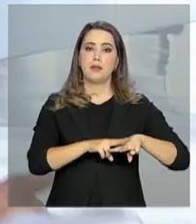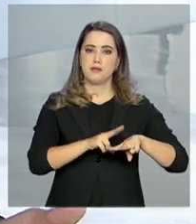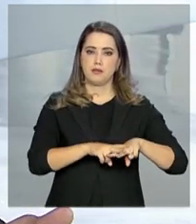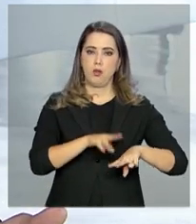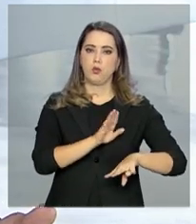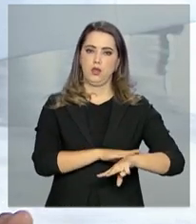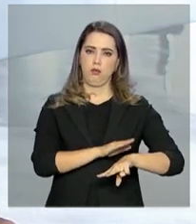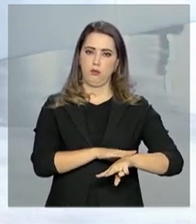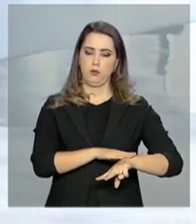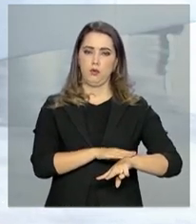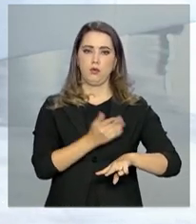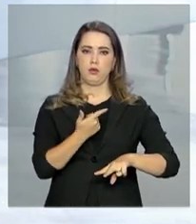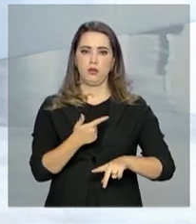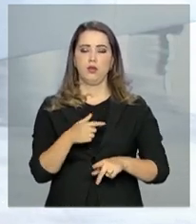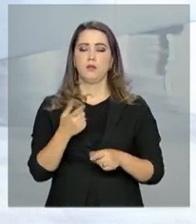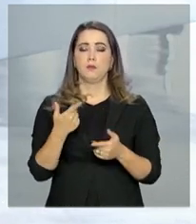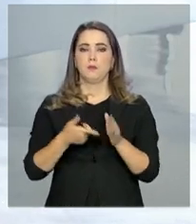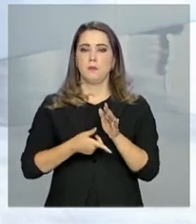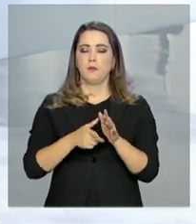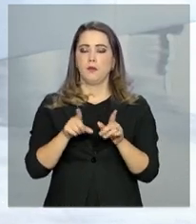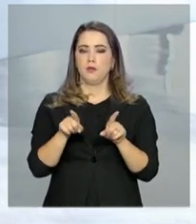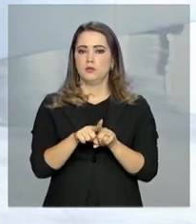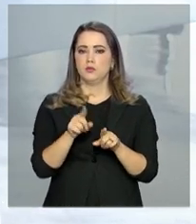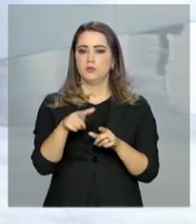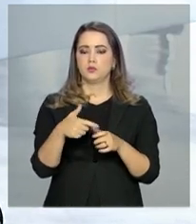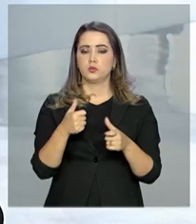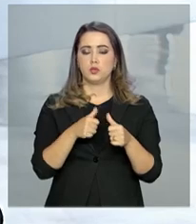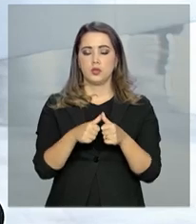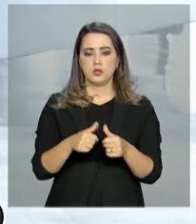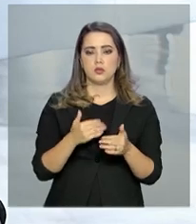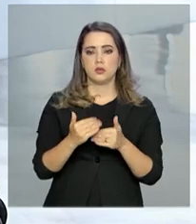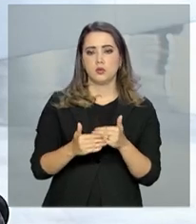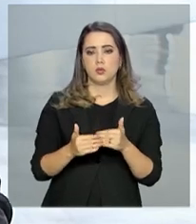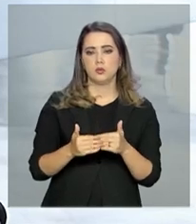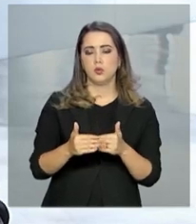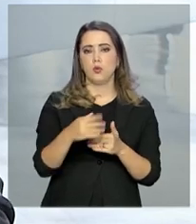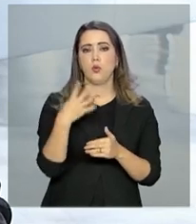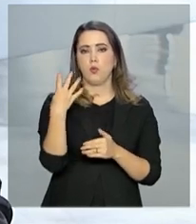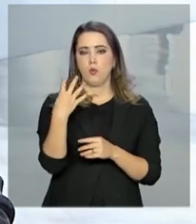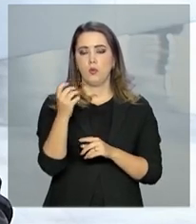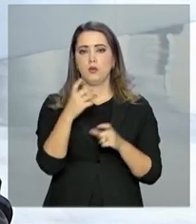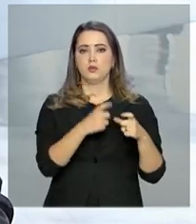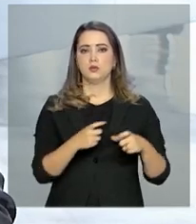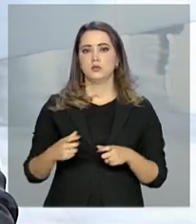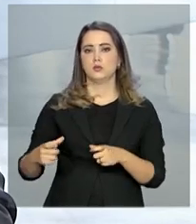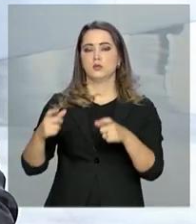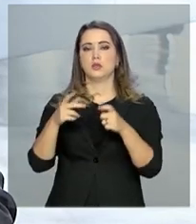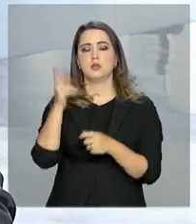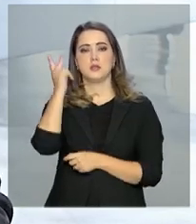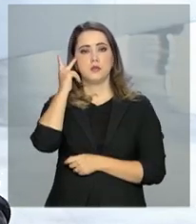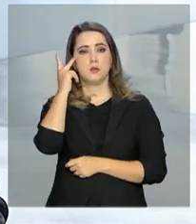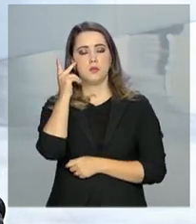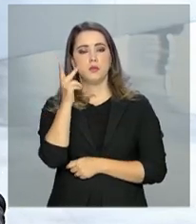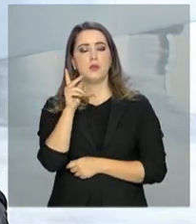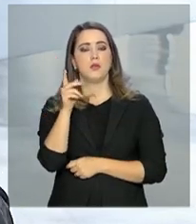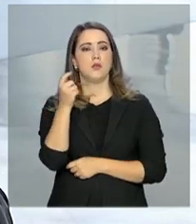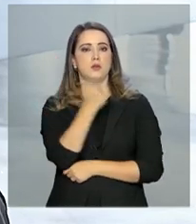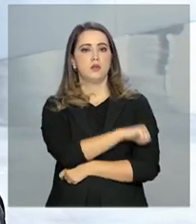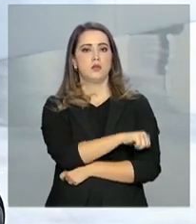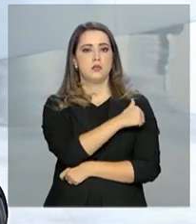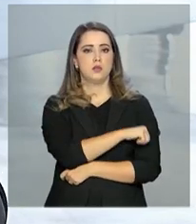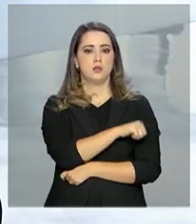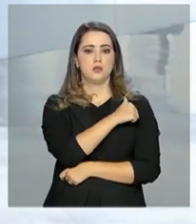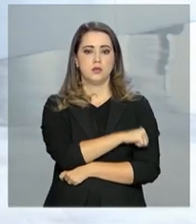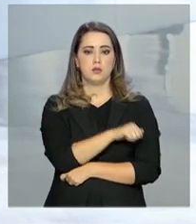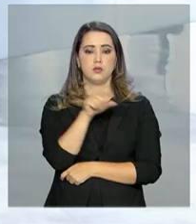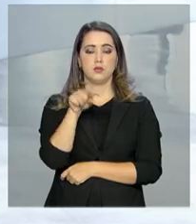temporária estão sendo colocados em prática em quatro estados são paulo rio de janeiro minas gerais paraíba além